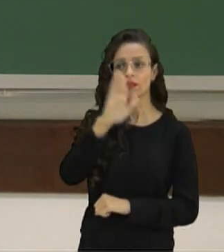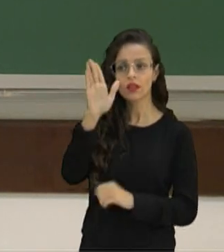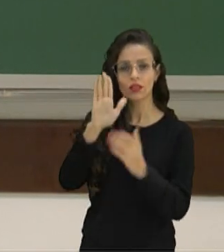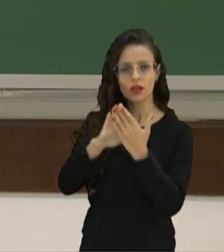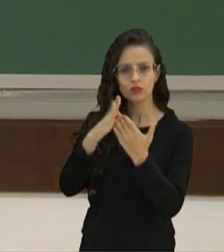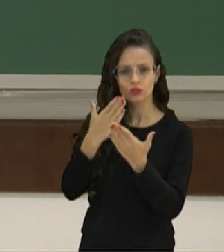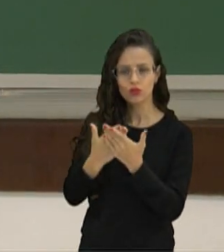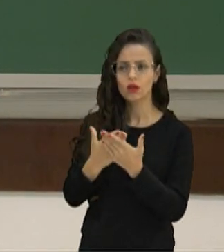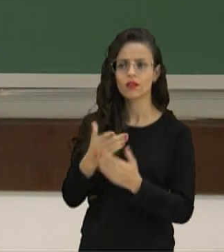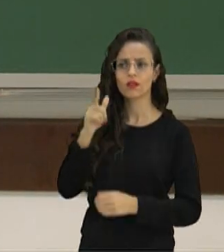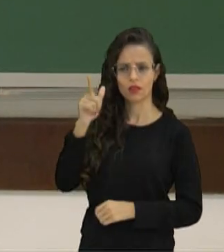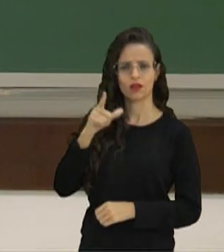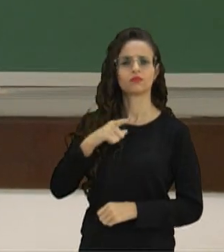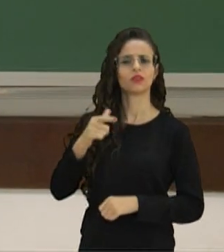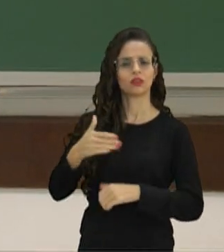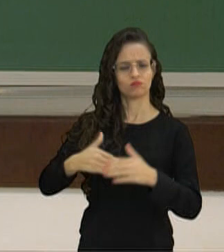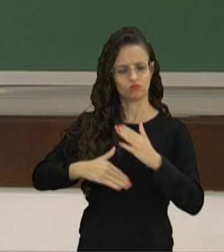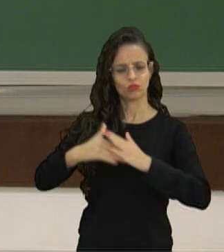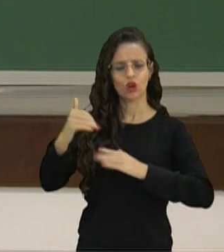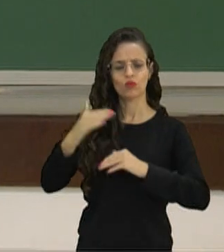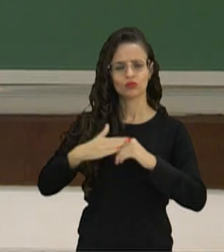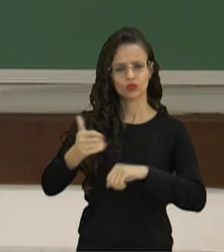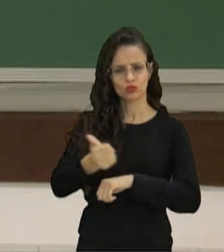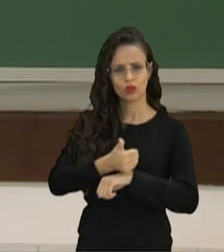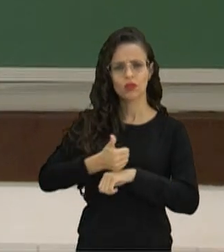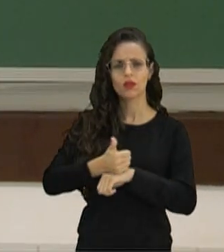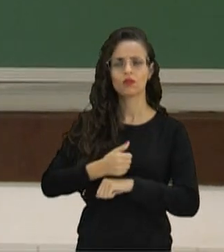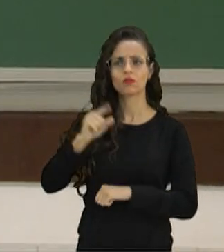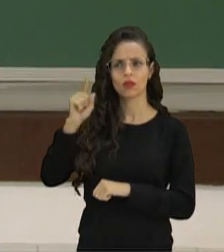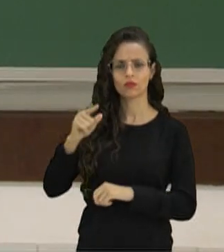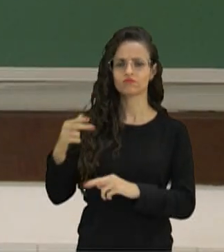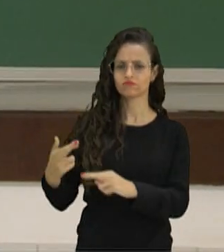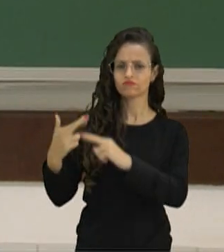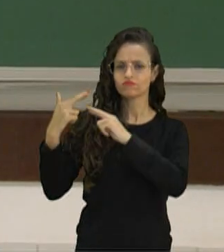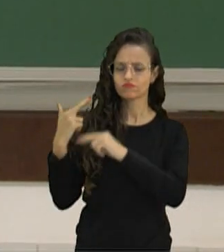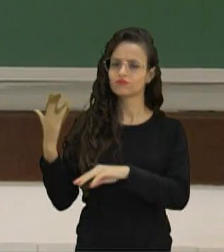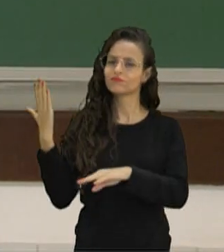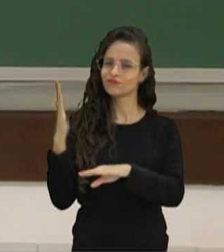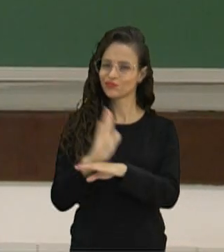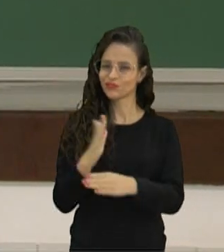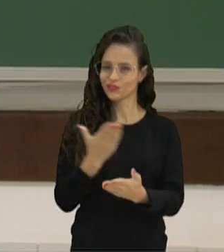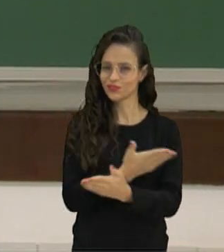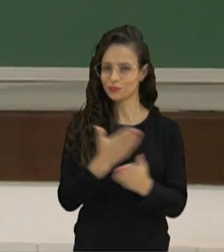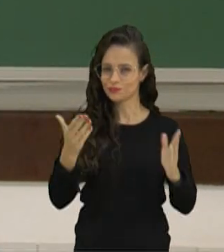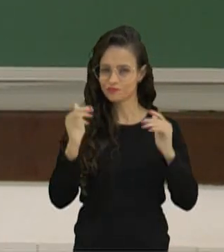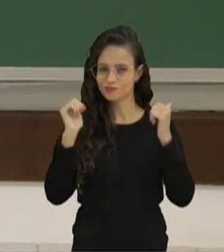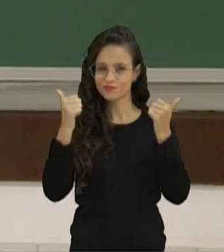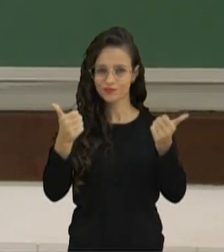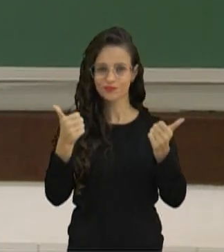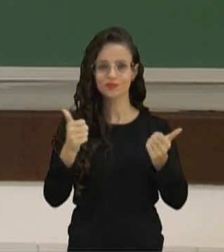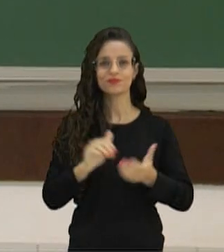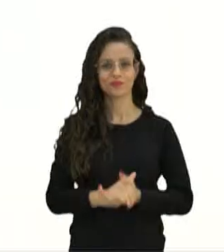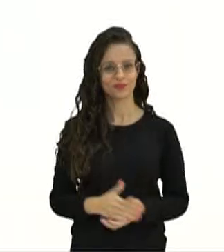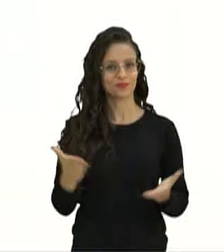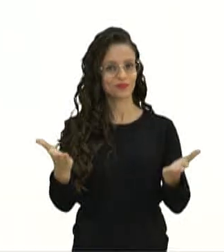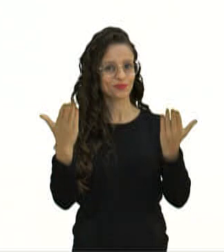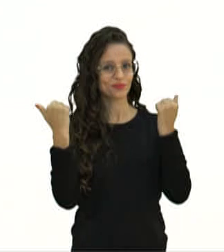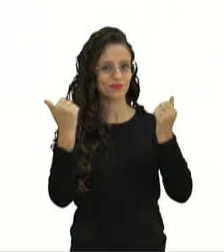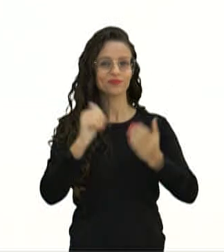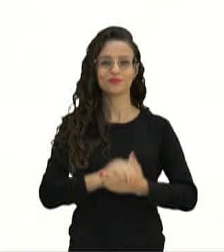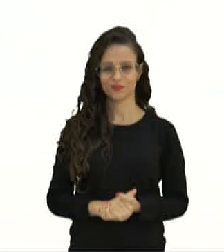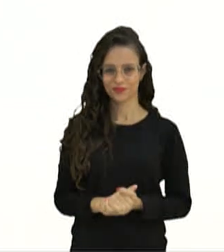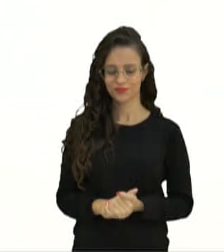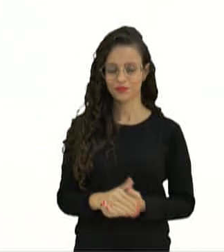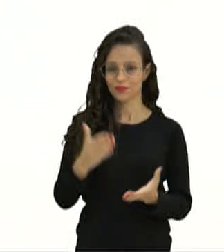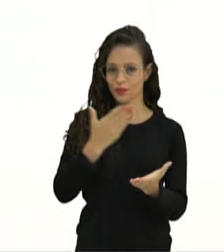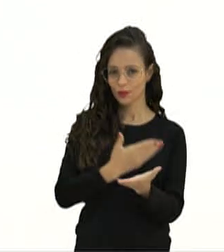tem um profissional competente e responsável por te ajudar, beleza? Mas vamos lá então,